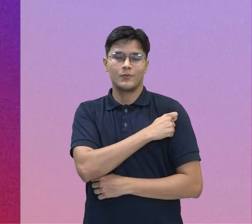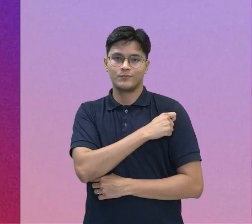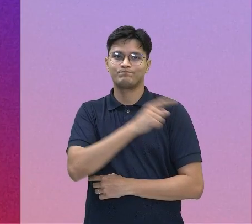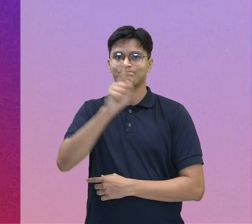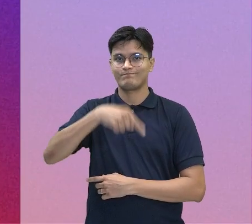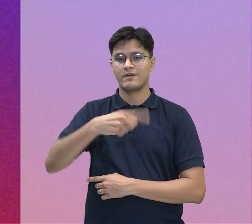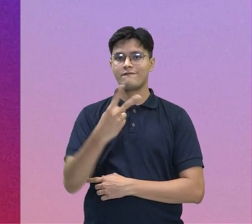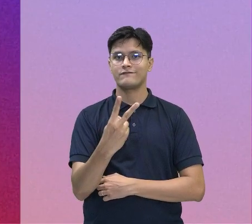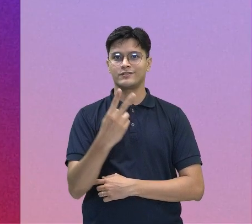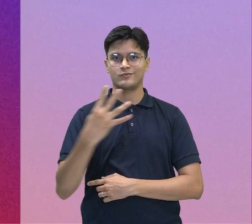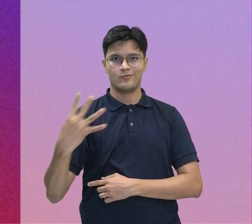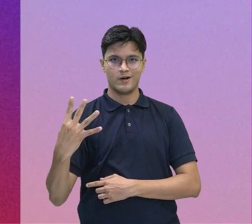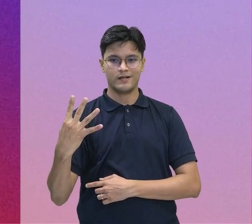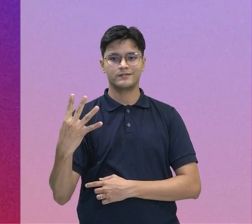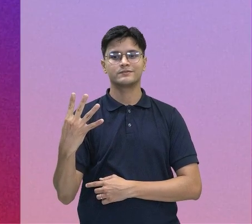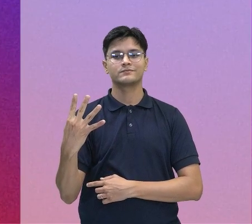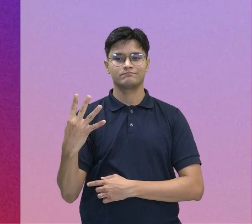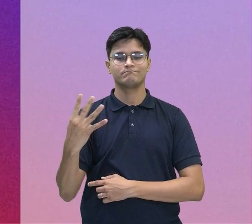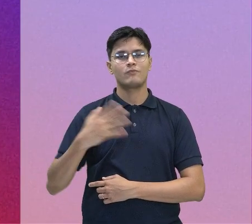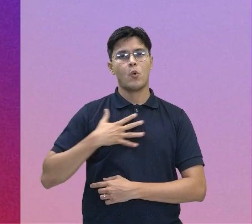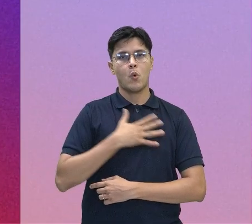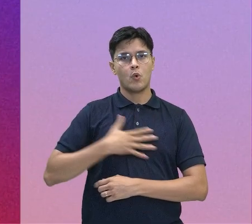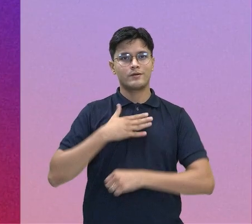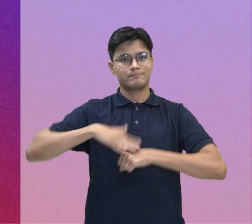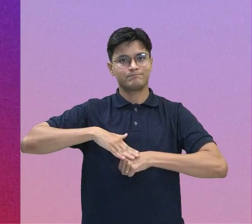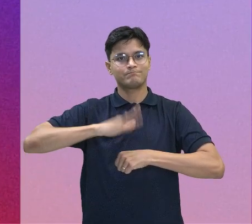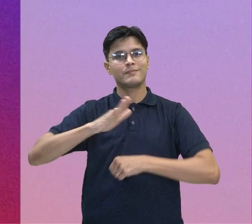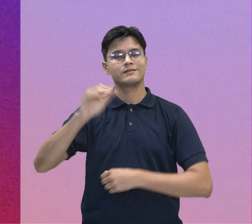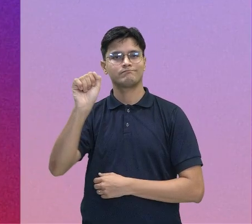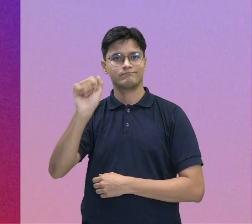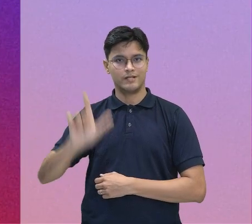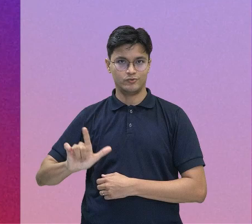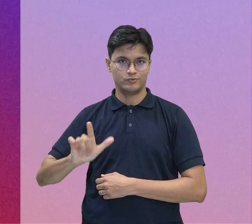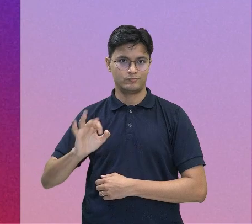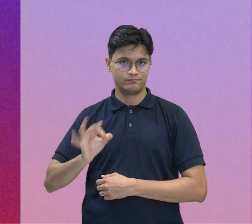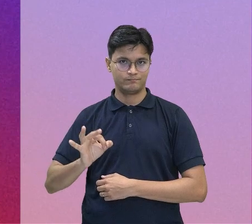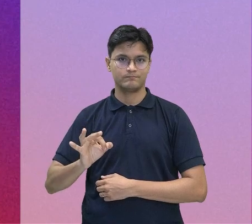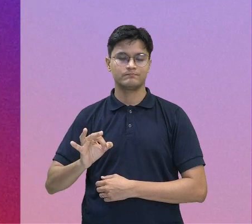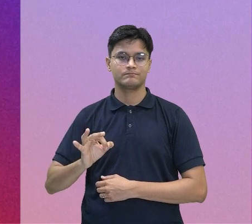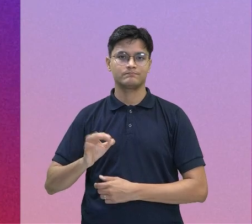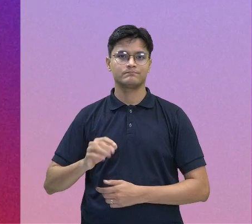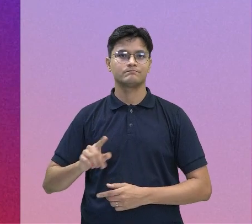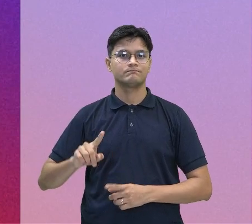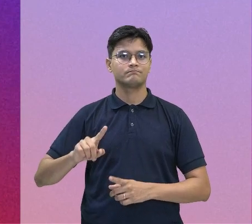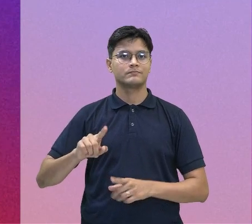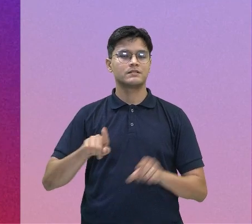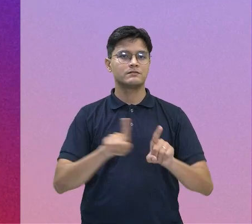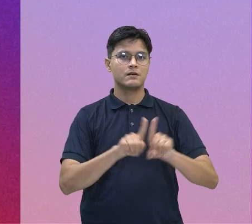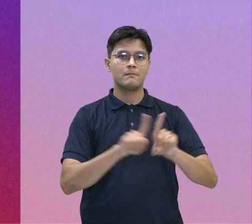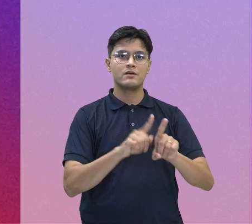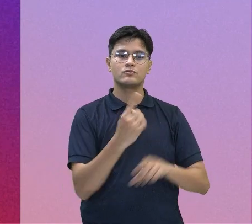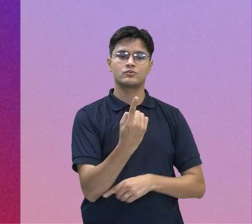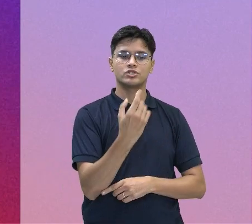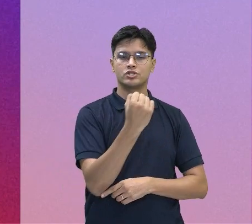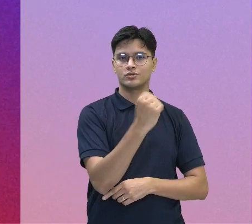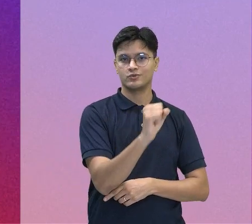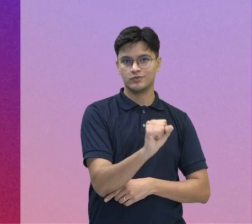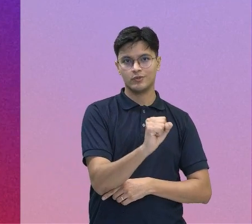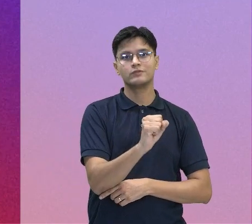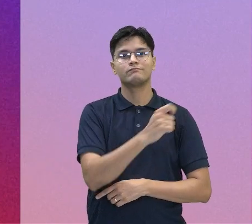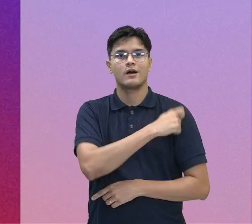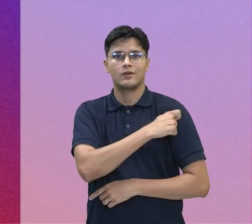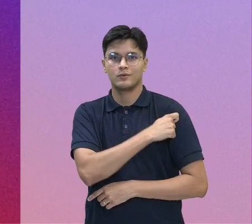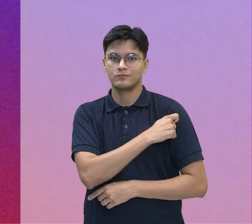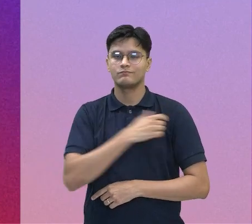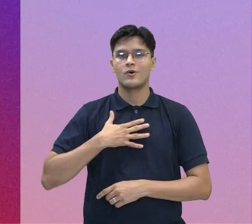alunos que preferem a cor azul, né? E os 18 que preferem a